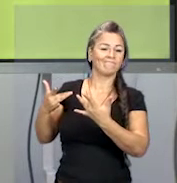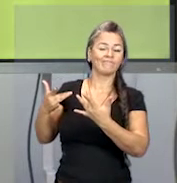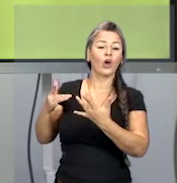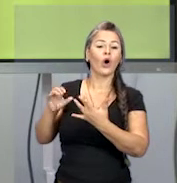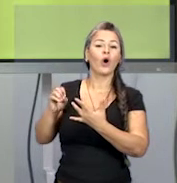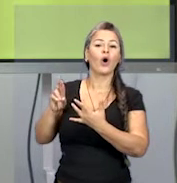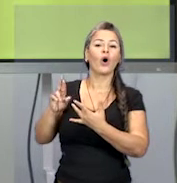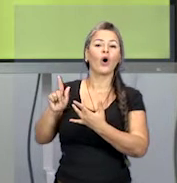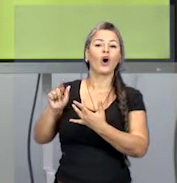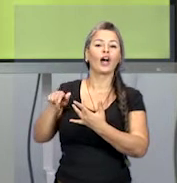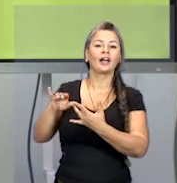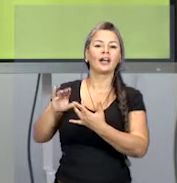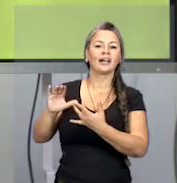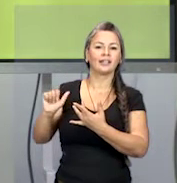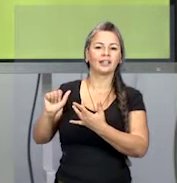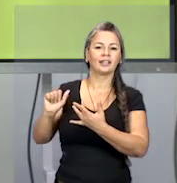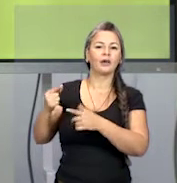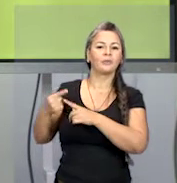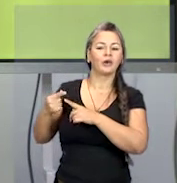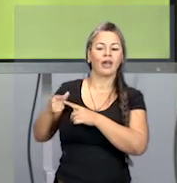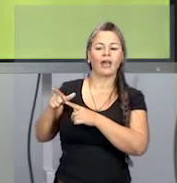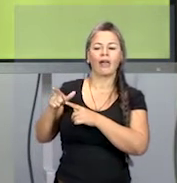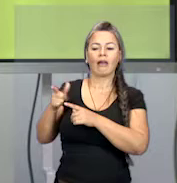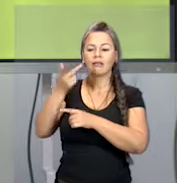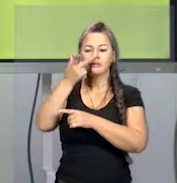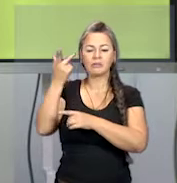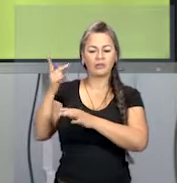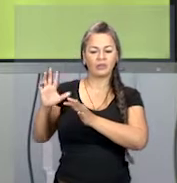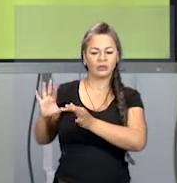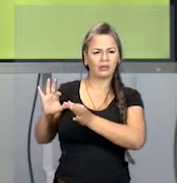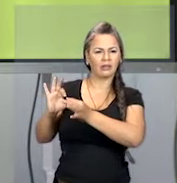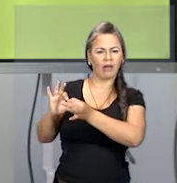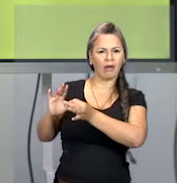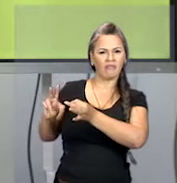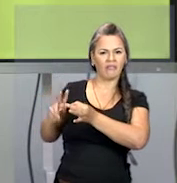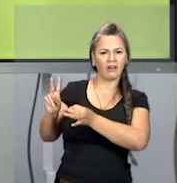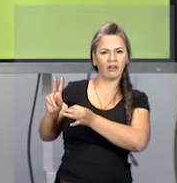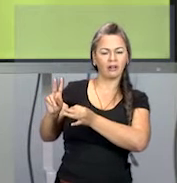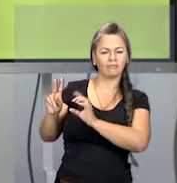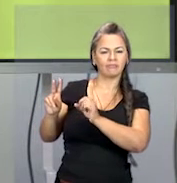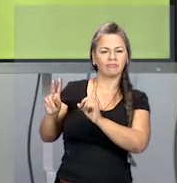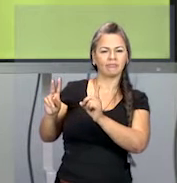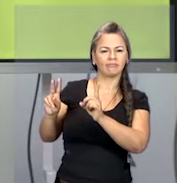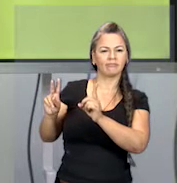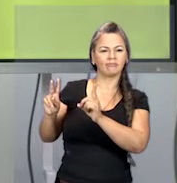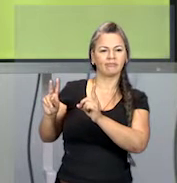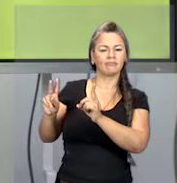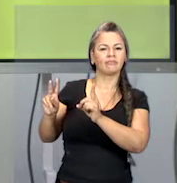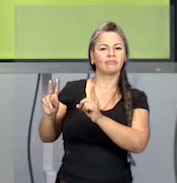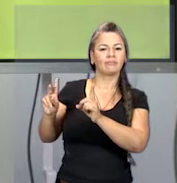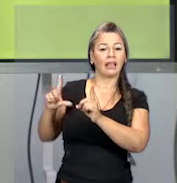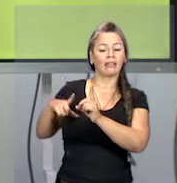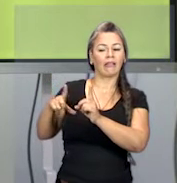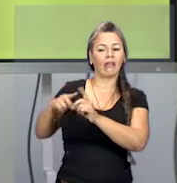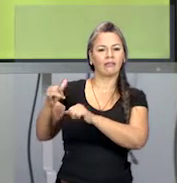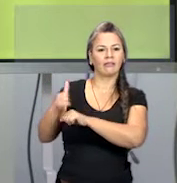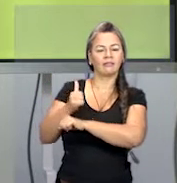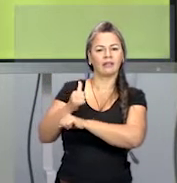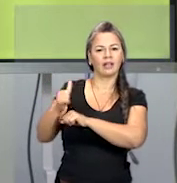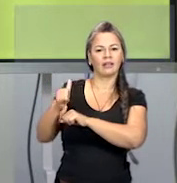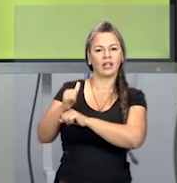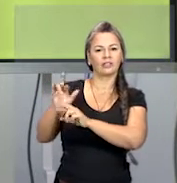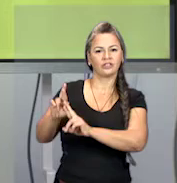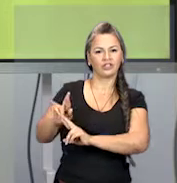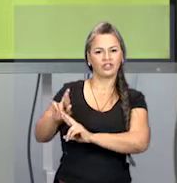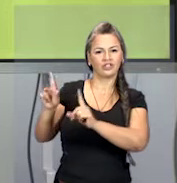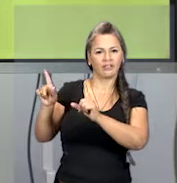não estão mais organizados por meio de valores, mas tem que se criar uma nova dinâmica. Então, nisso, a